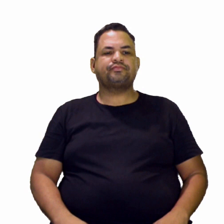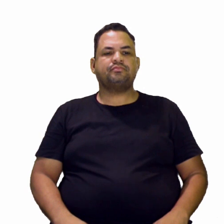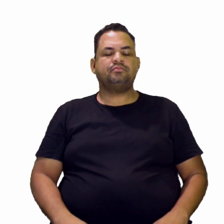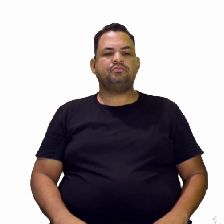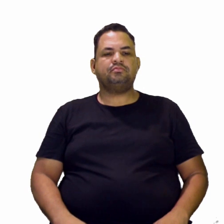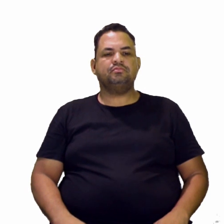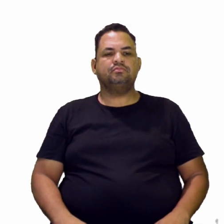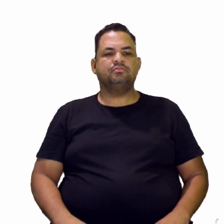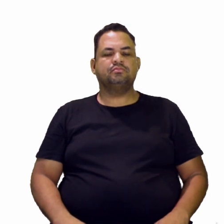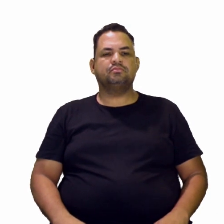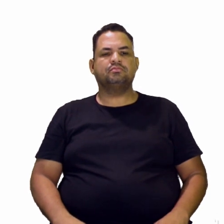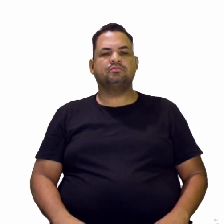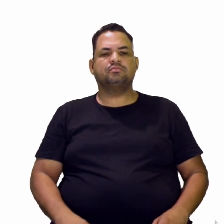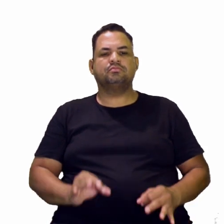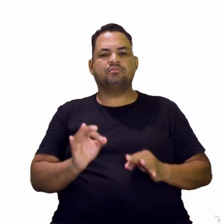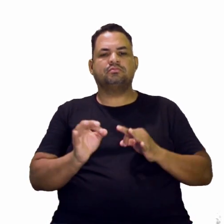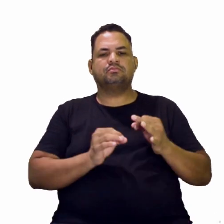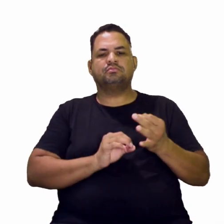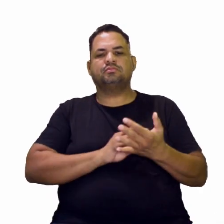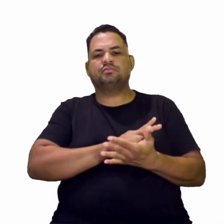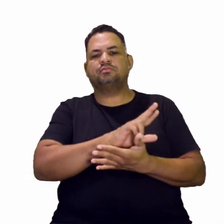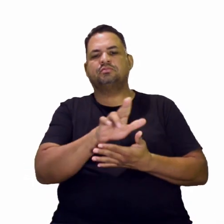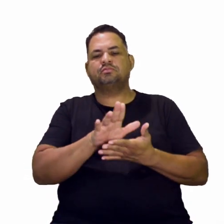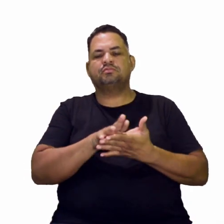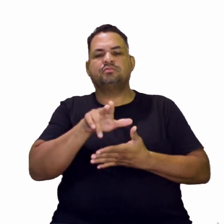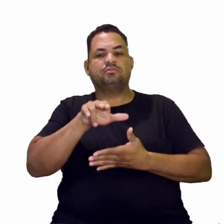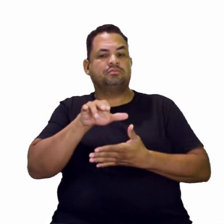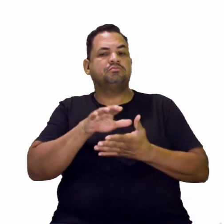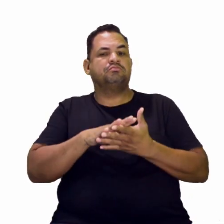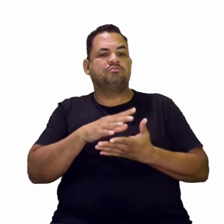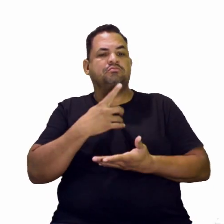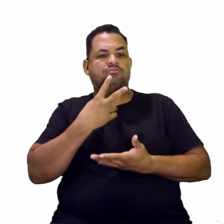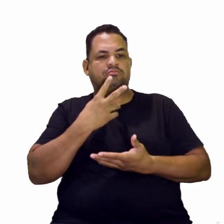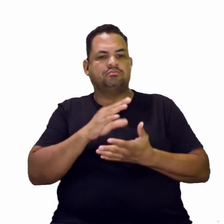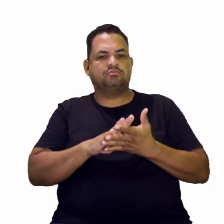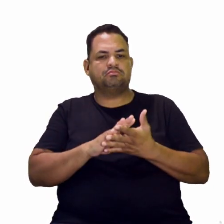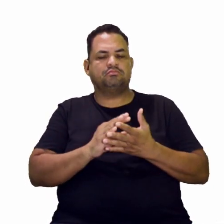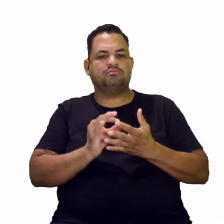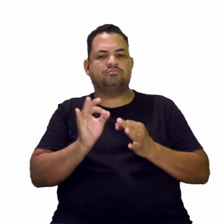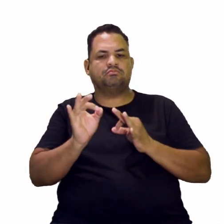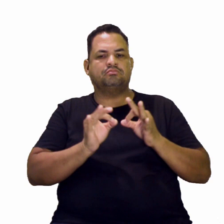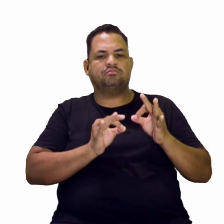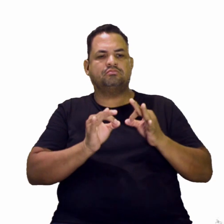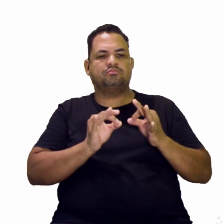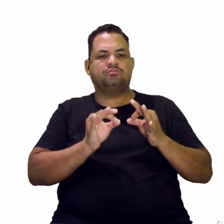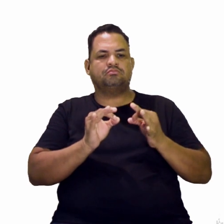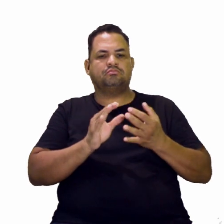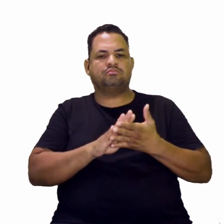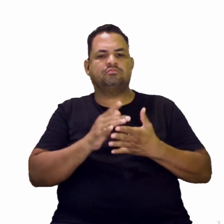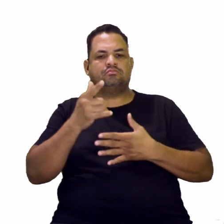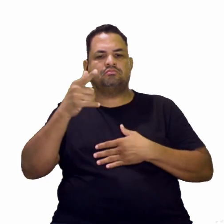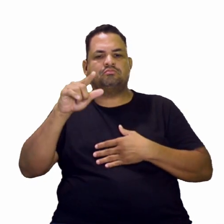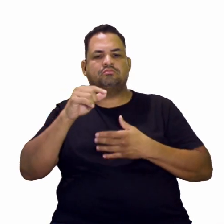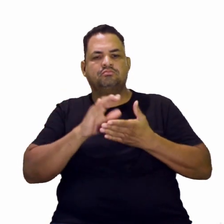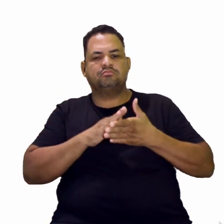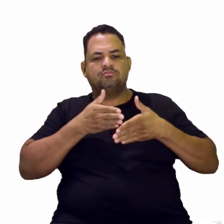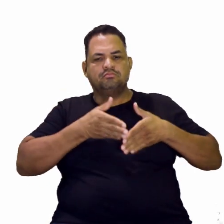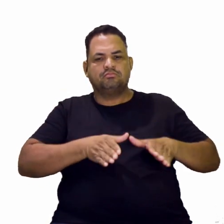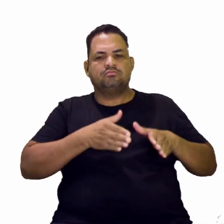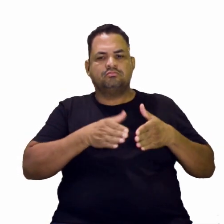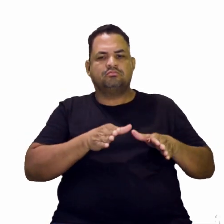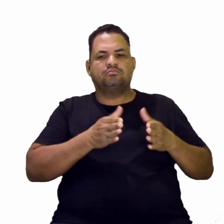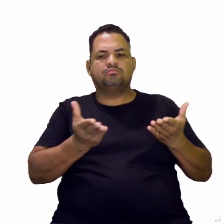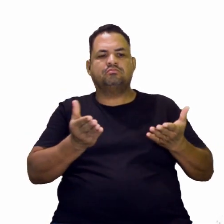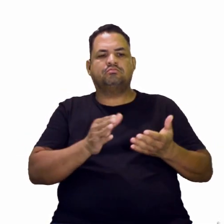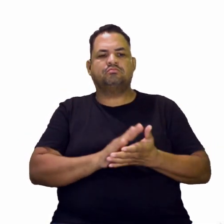semelhantes entre si, com várias características semelhantes. Estes organismos conseguem se reproduzir